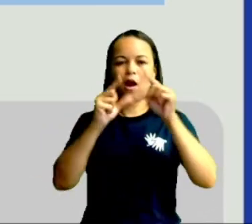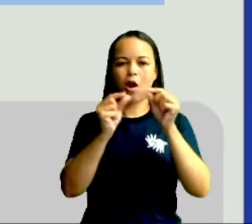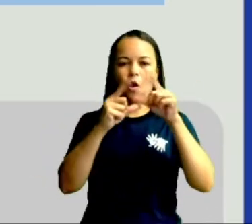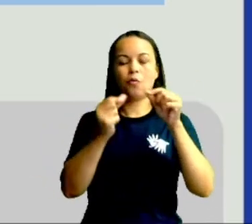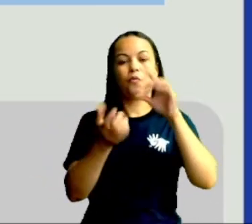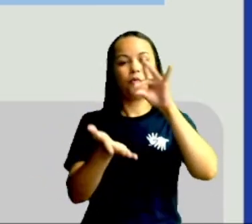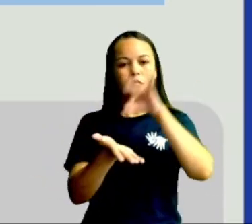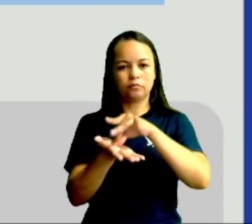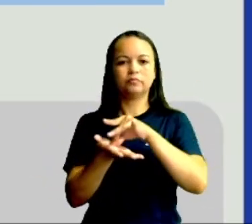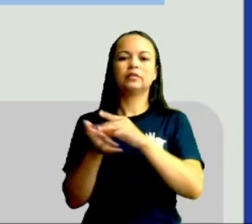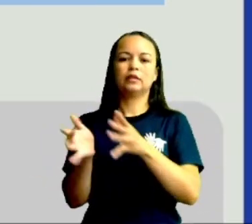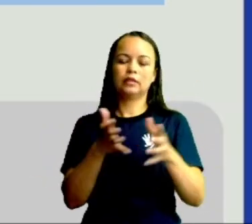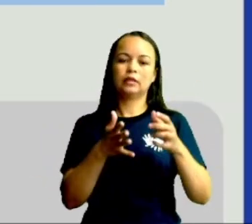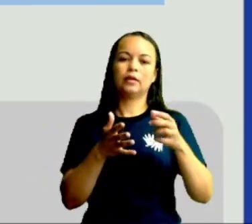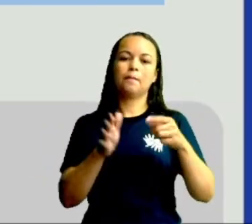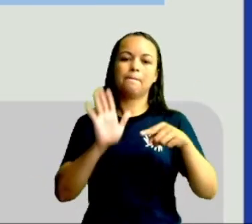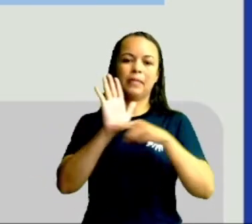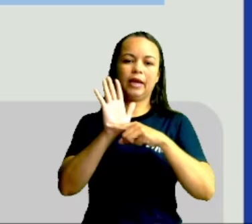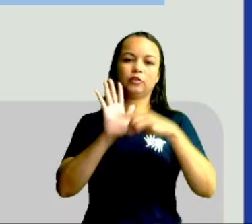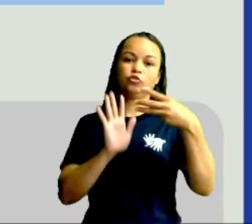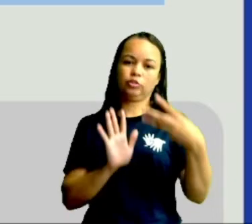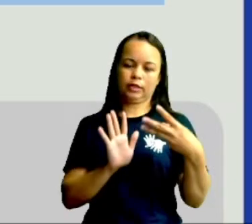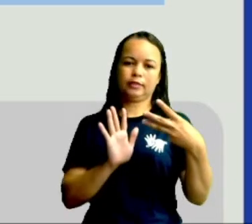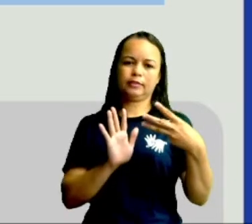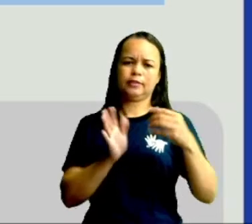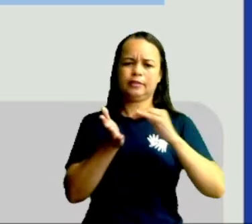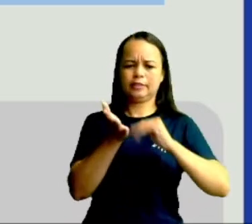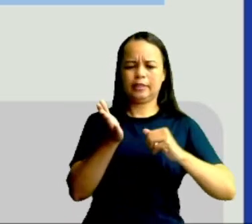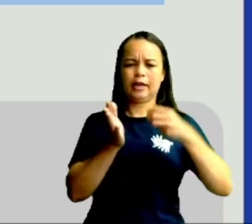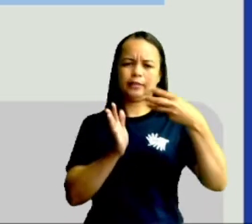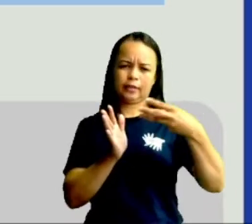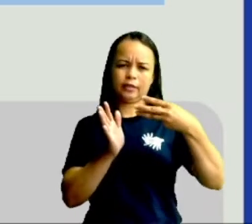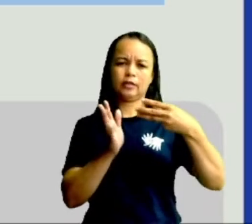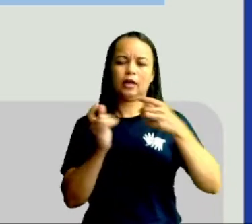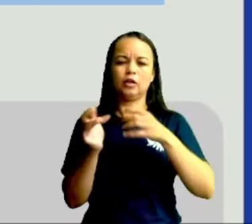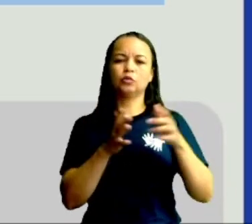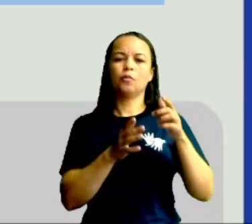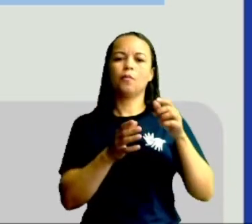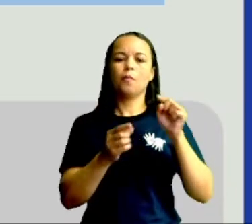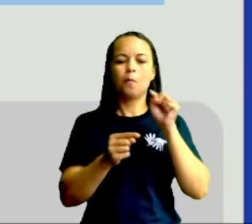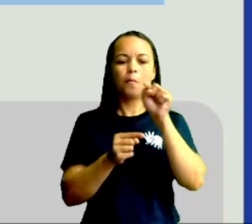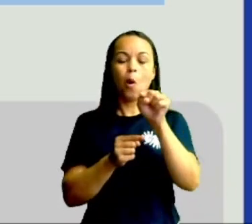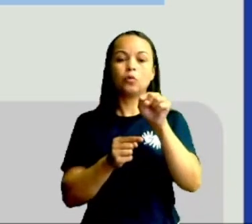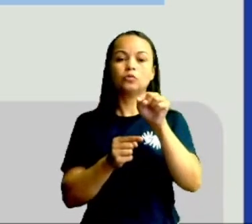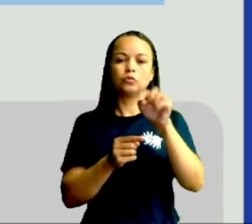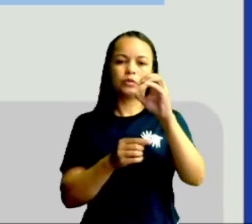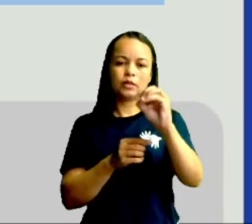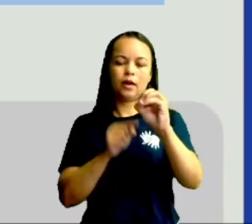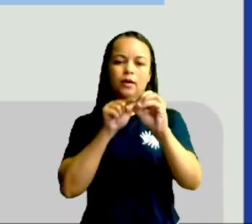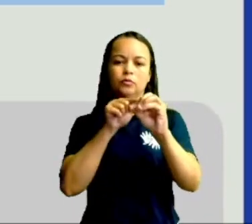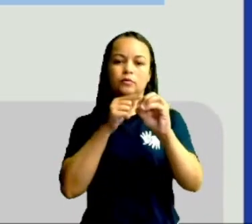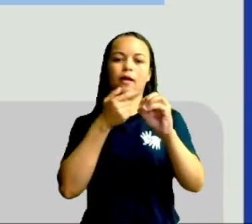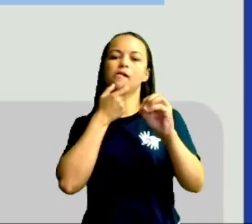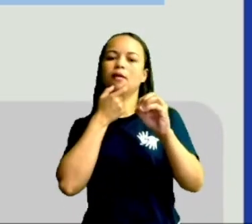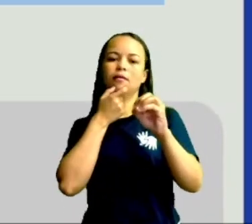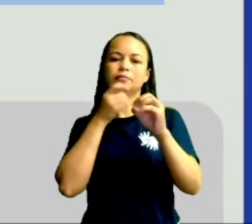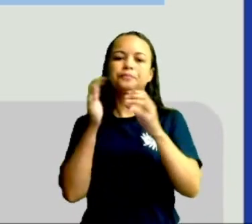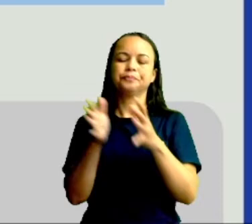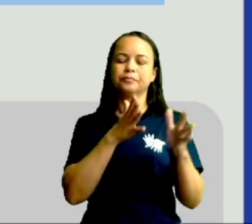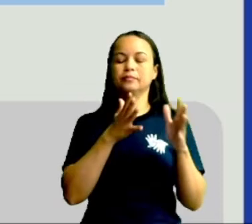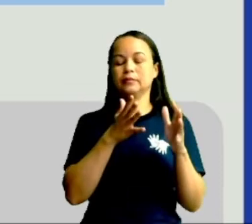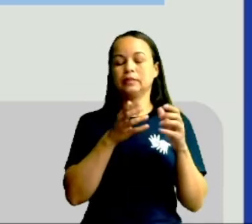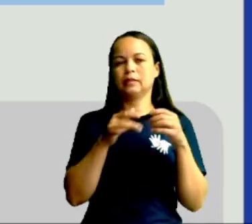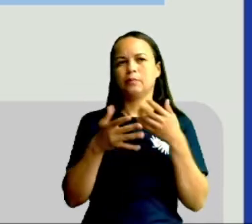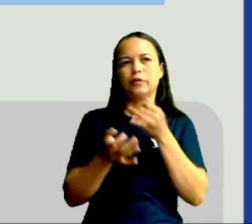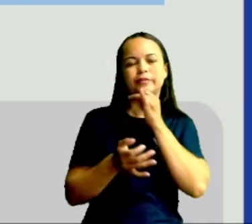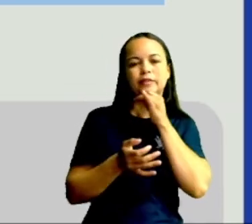horário de menos 3 horas, ou seja, se tira 3 horas do ponto zero da Inglaterra. Então, se na Inglaterra são 15 horas,